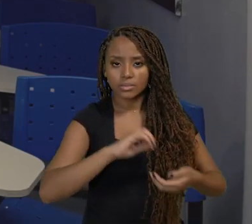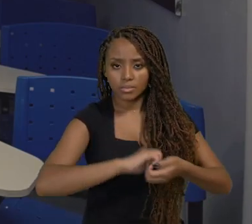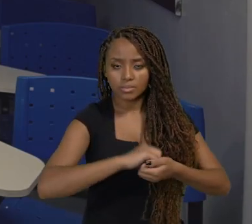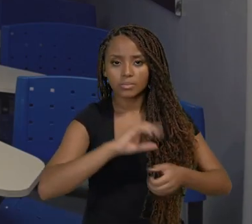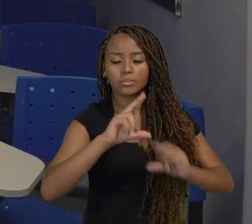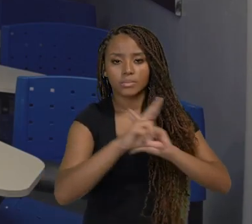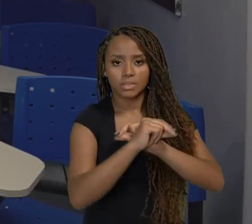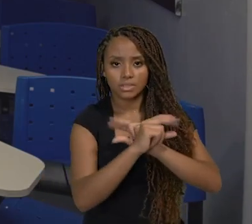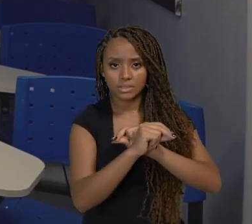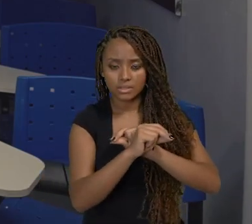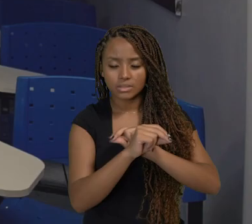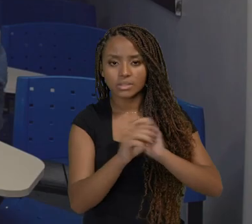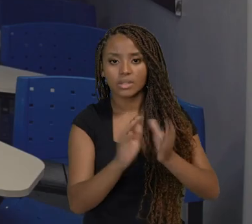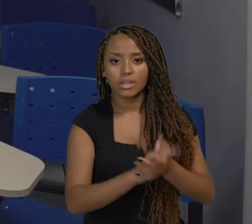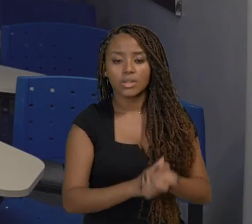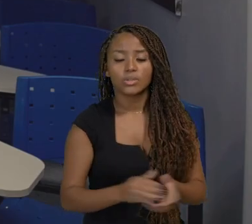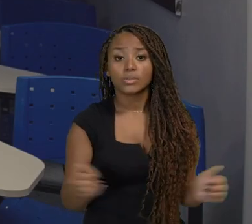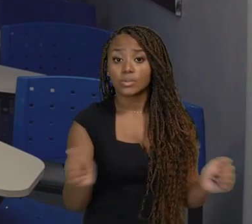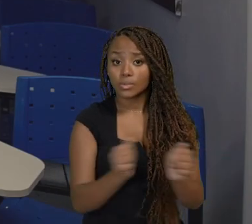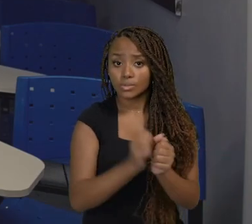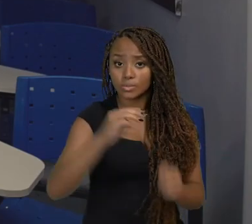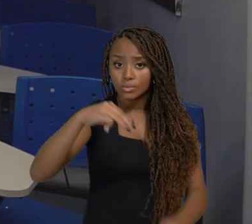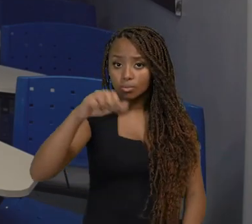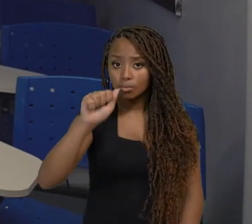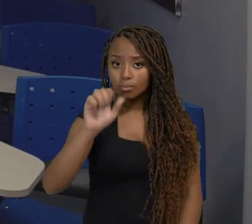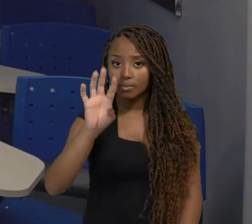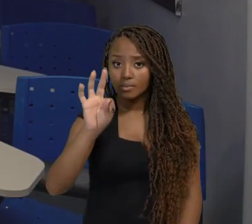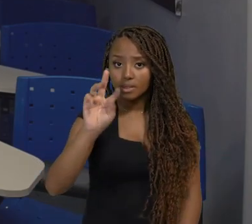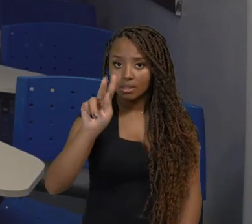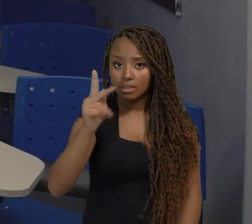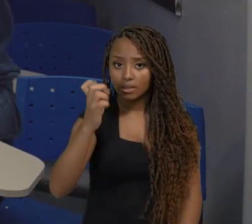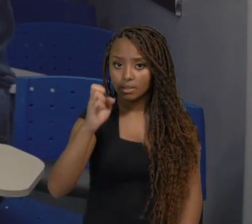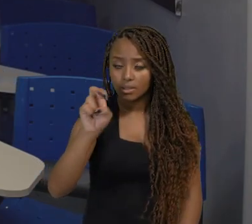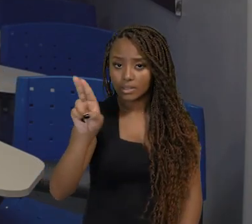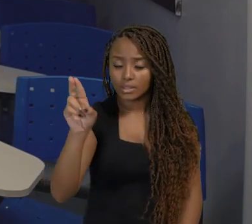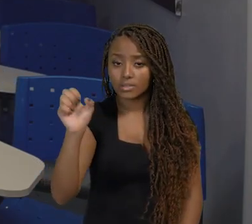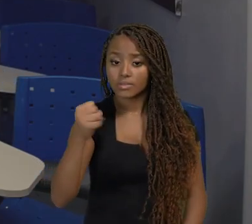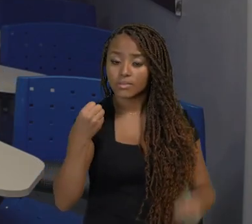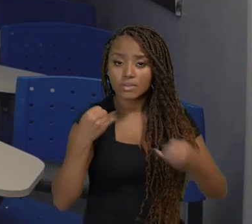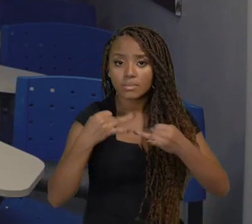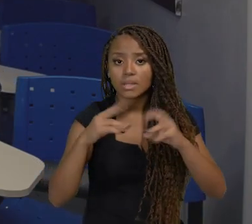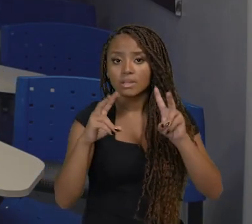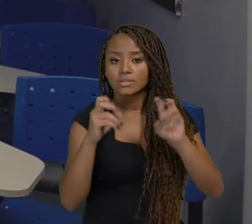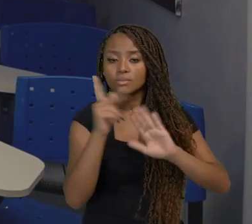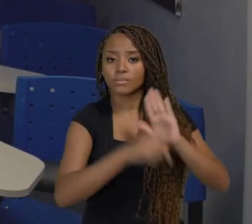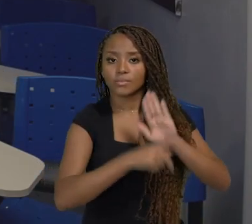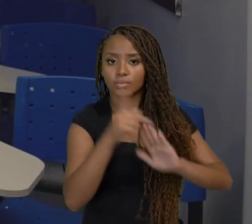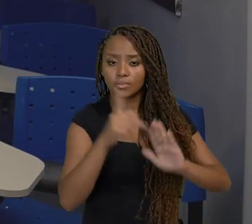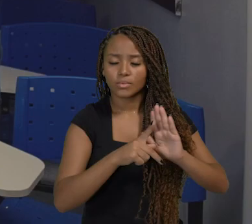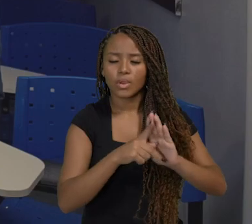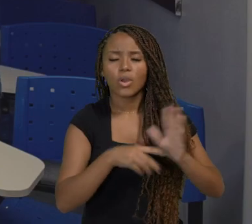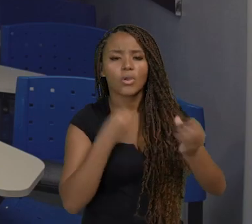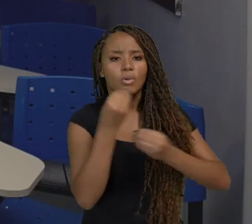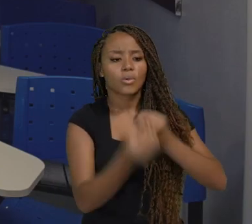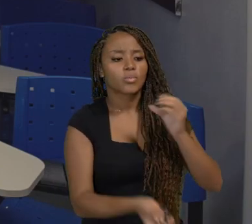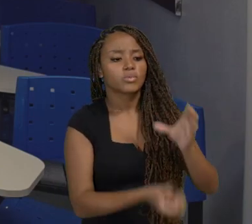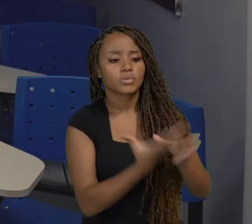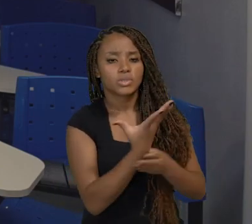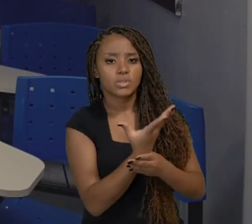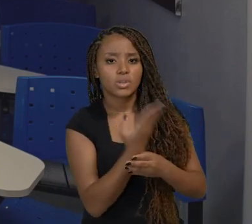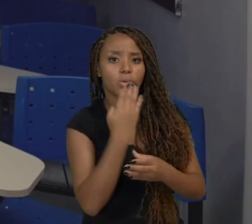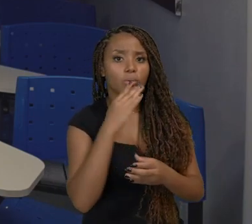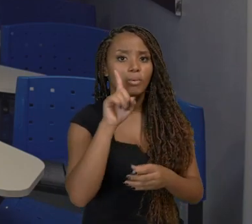Skillfo e eu estou aqui com o Matheus, que ele vai falar um pouquinho para a gente sobre esse projeto. E aí, Matheus, me fala, de onde surgiu,